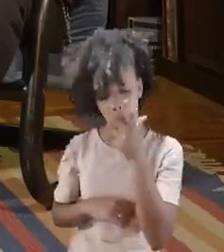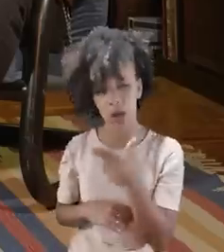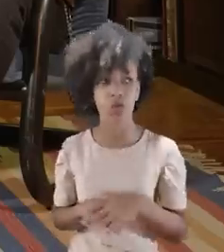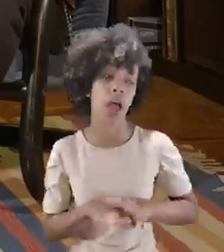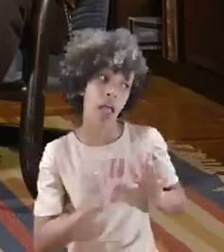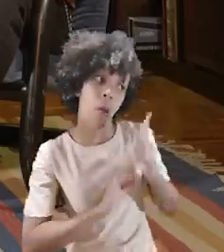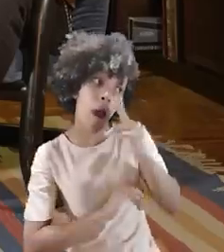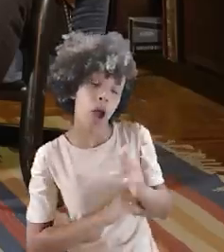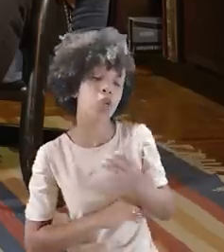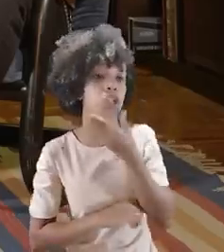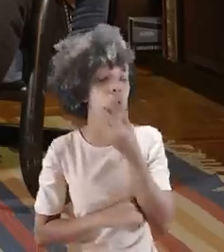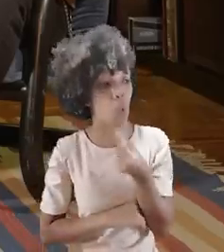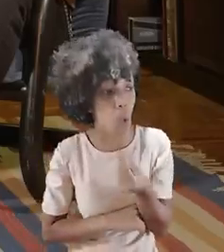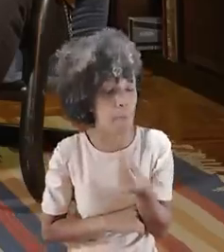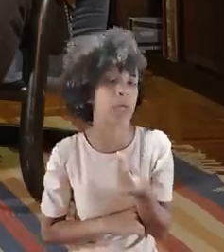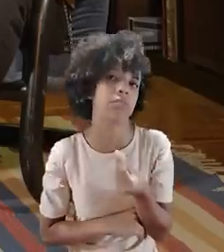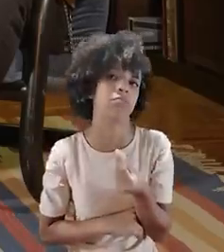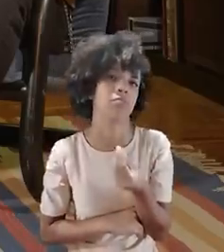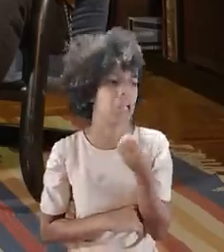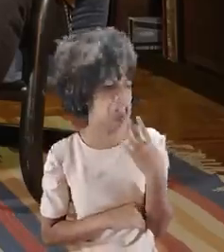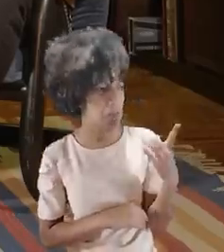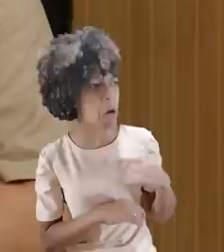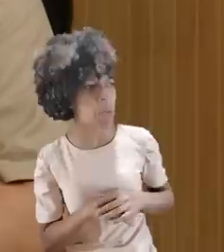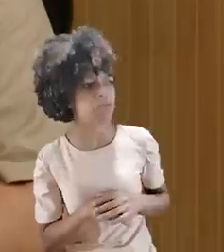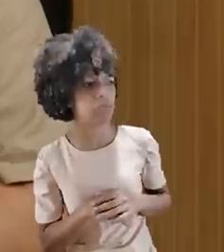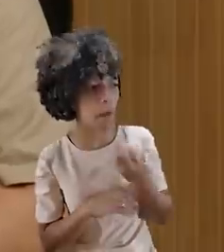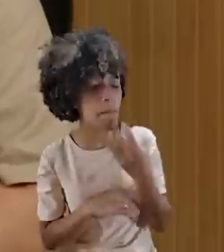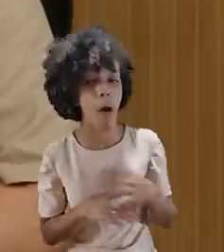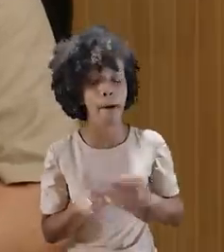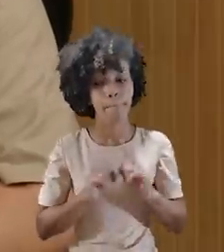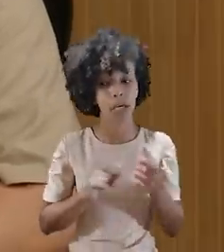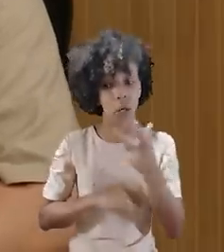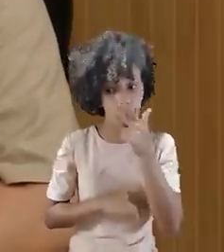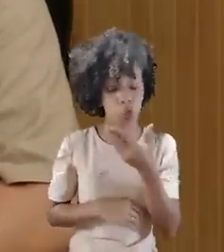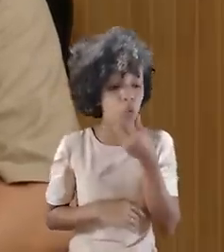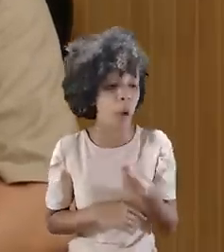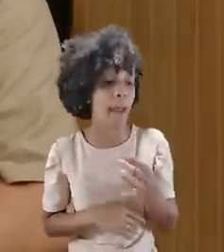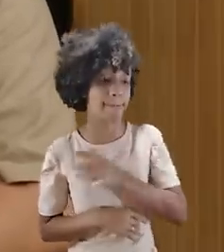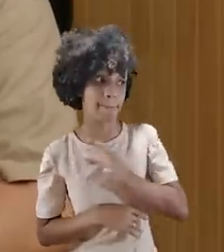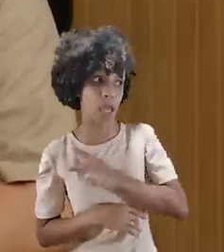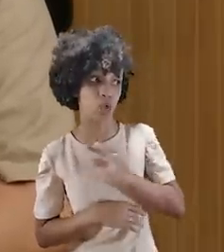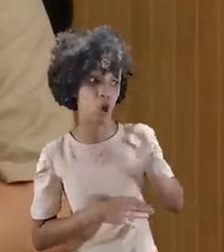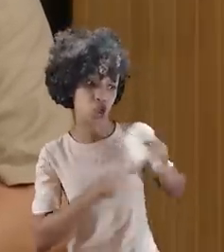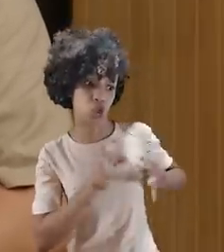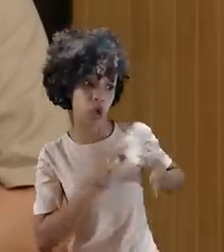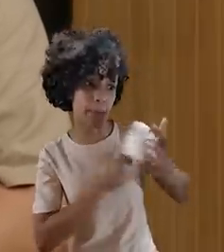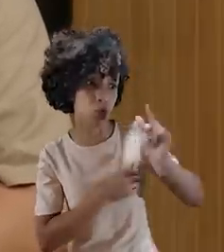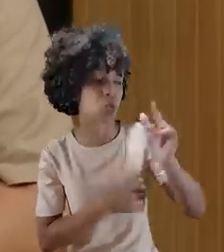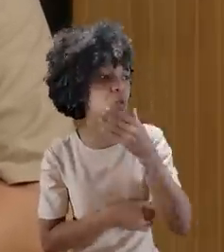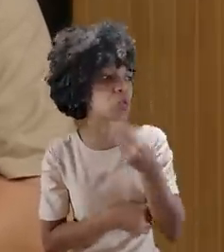eu acho eu acho que o homem é bom o homem ele tem medo do julgamento dos outros